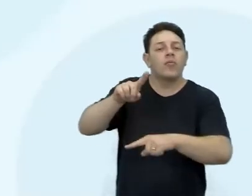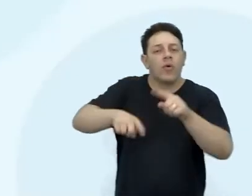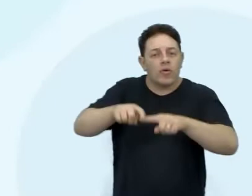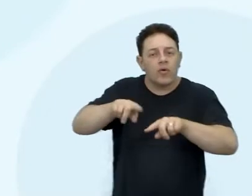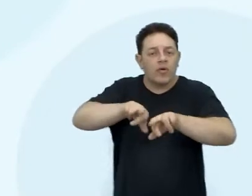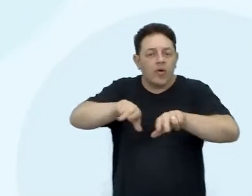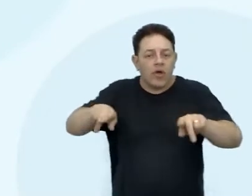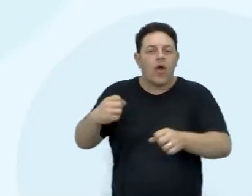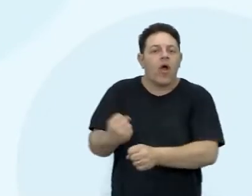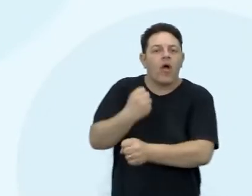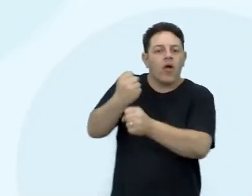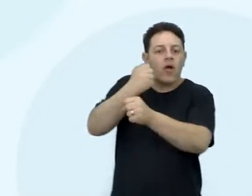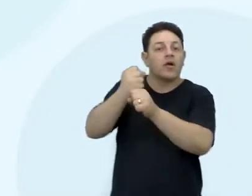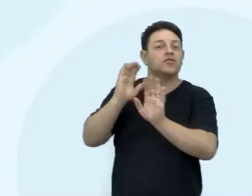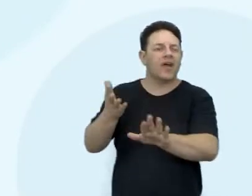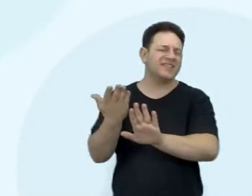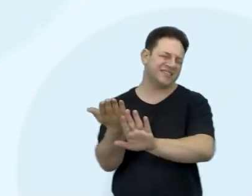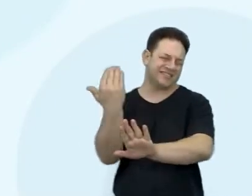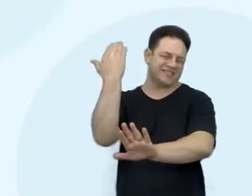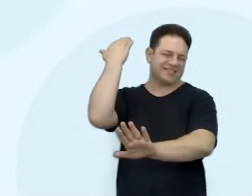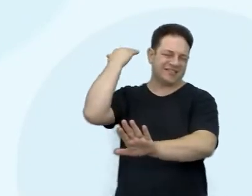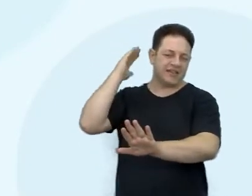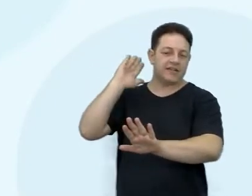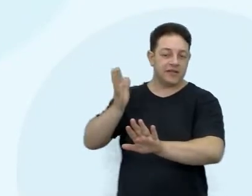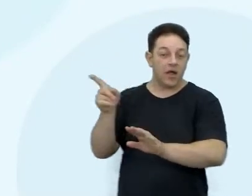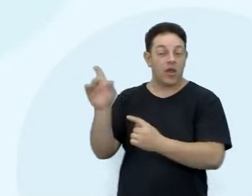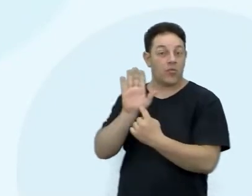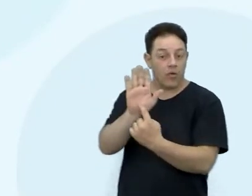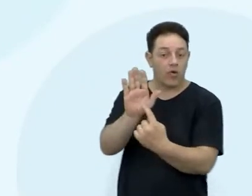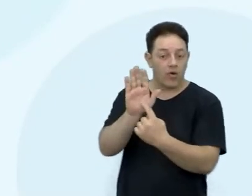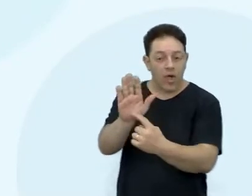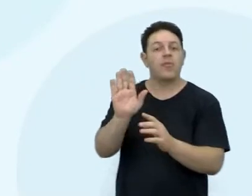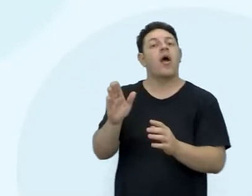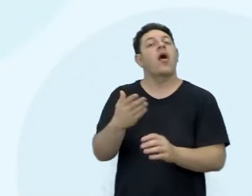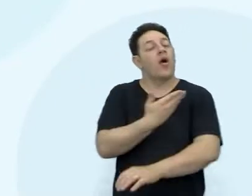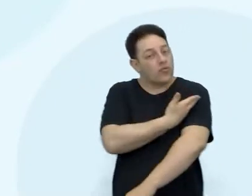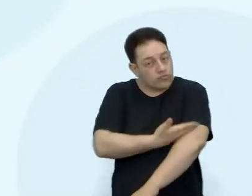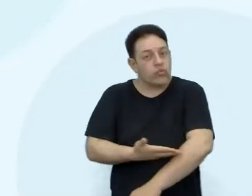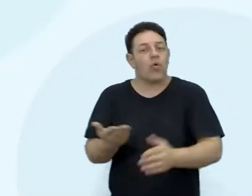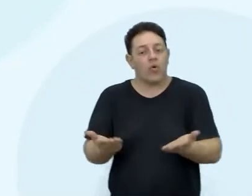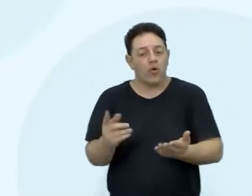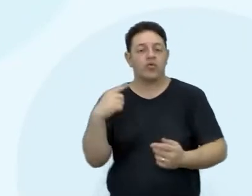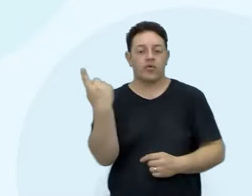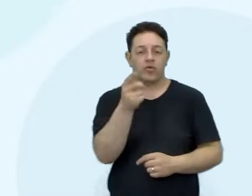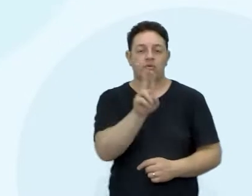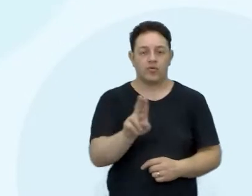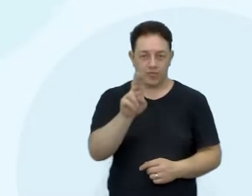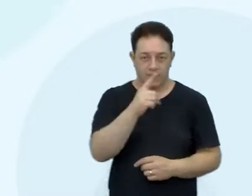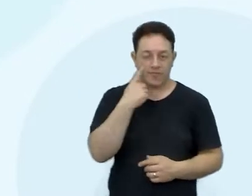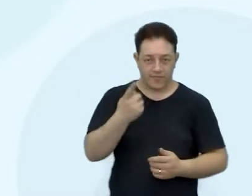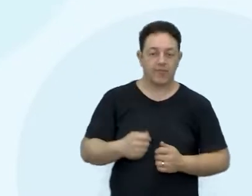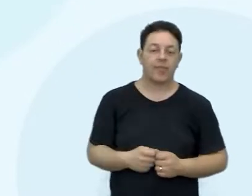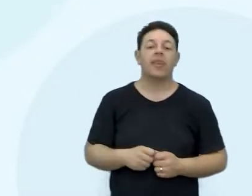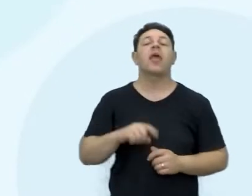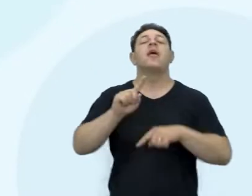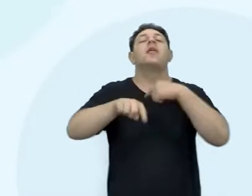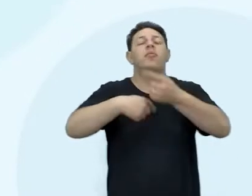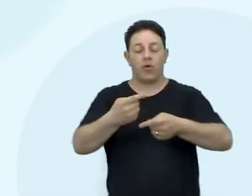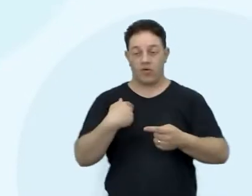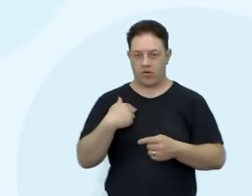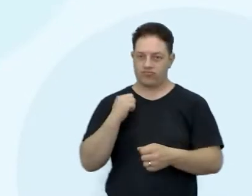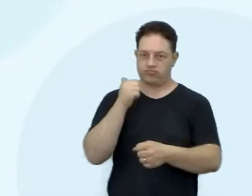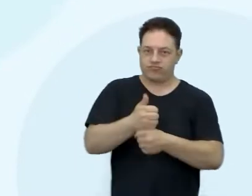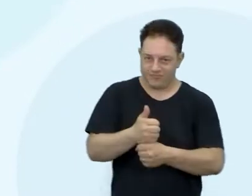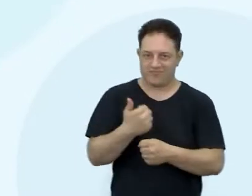algumas construções que já existem, né? E que são mais usuais, né? E aí, na atividade 2, quando eu assumi,